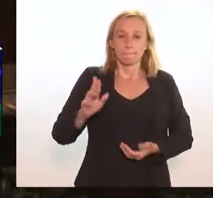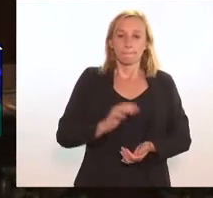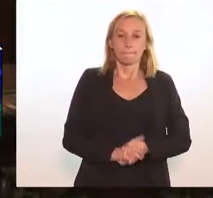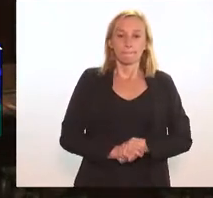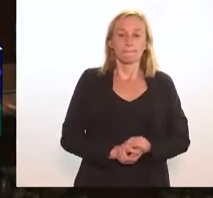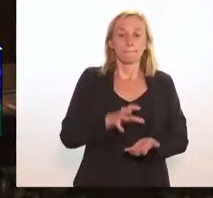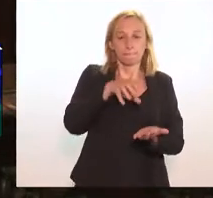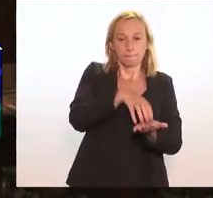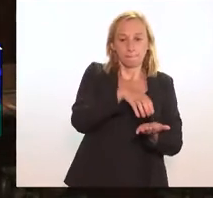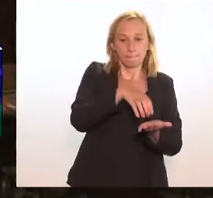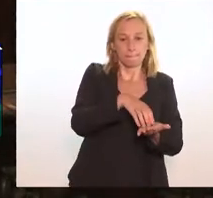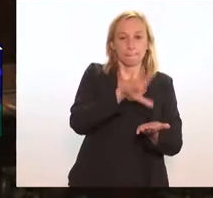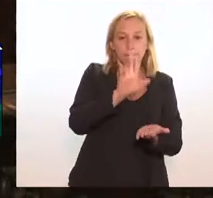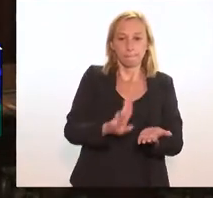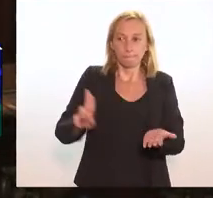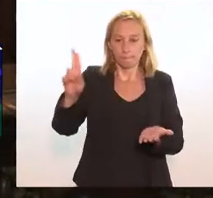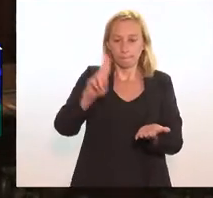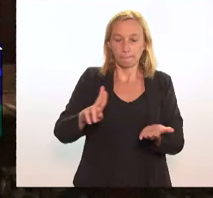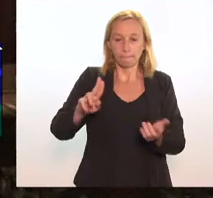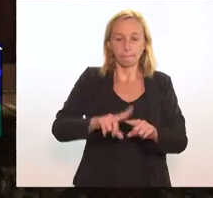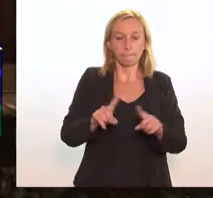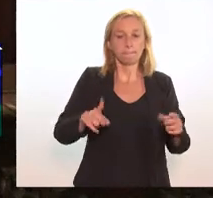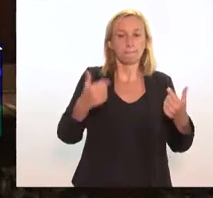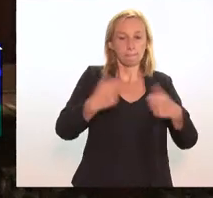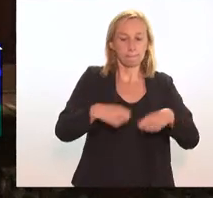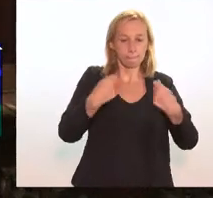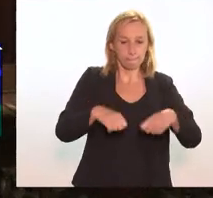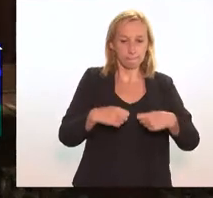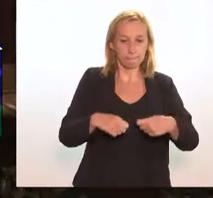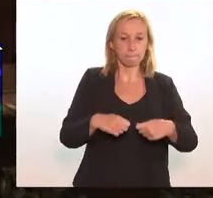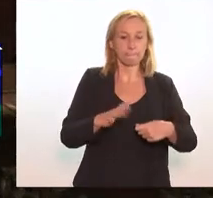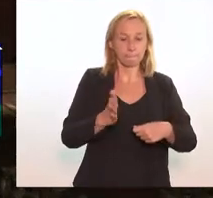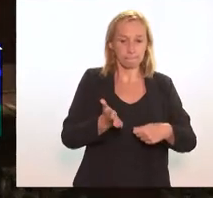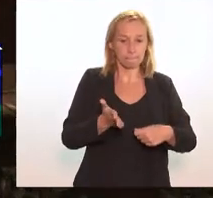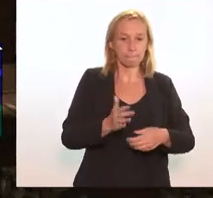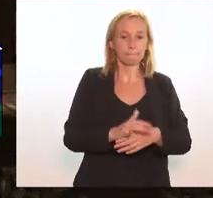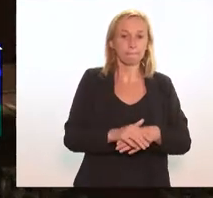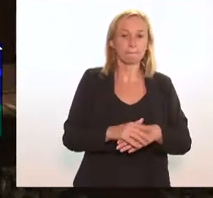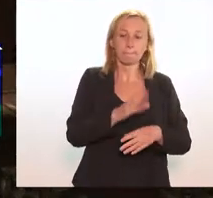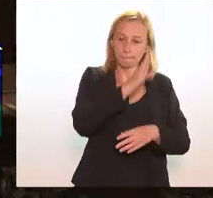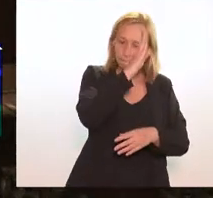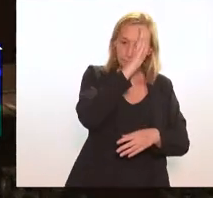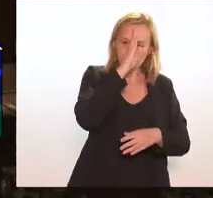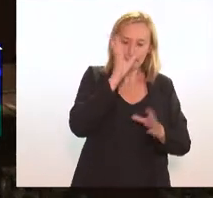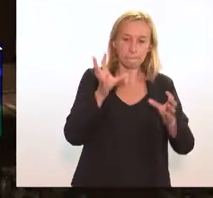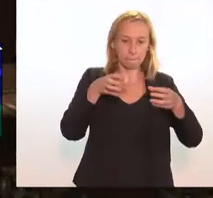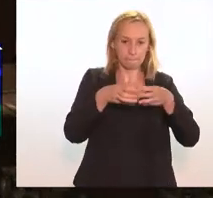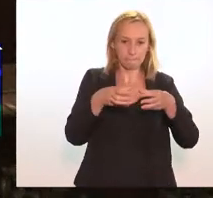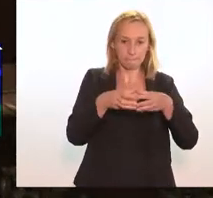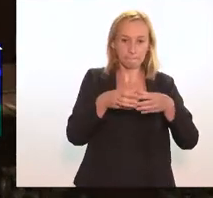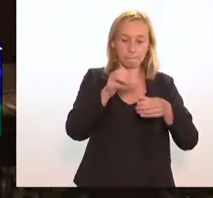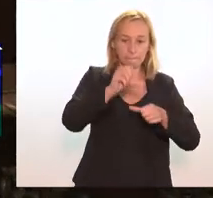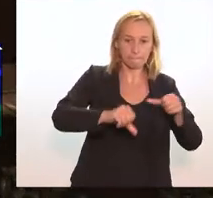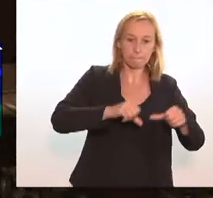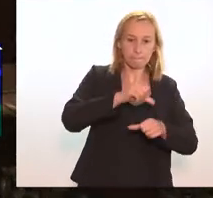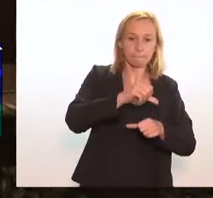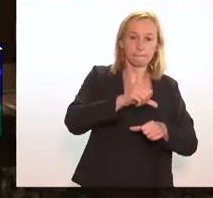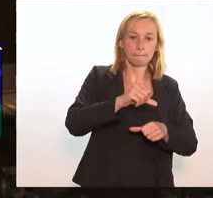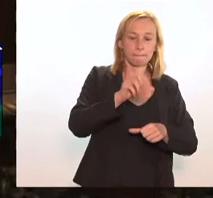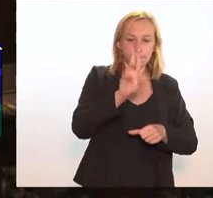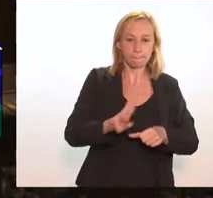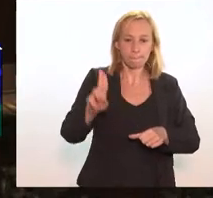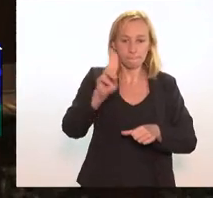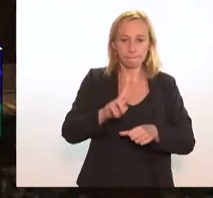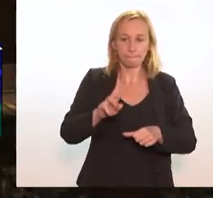é um centro universitário, mas precisa, já reúne as condições acadêmicas para se transformar numa universidade.